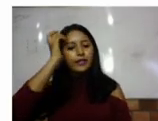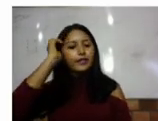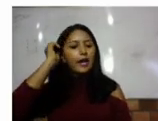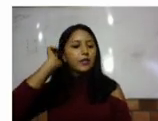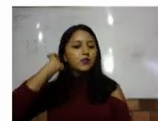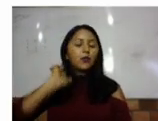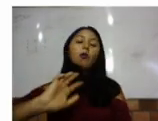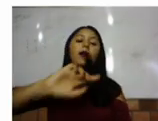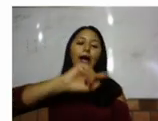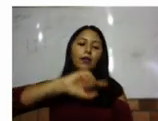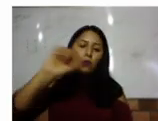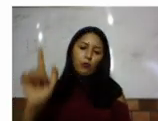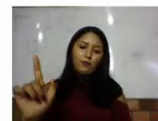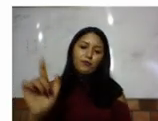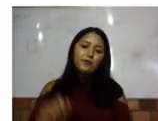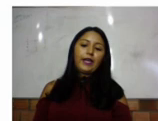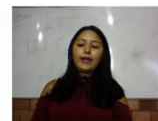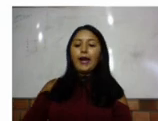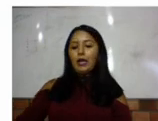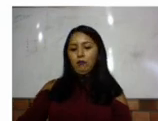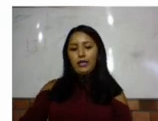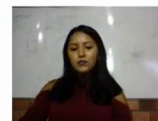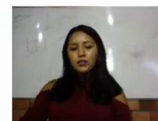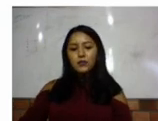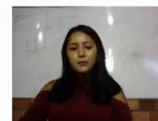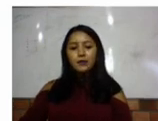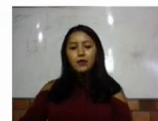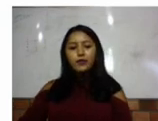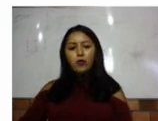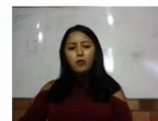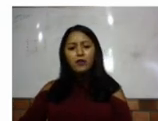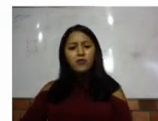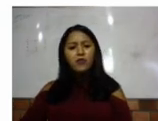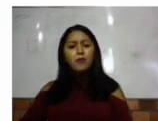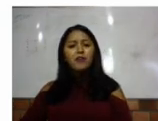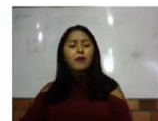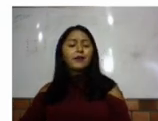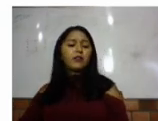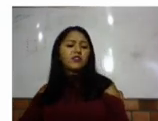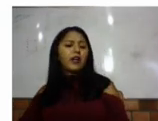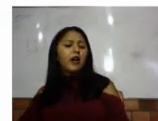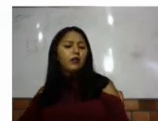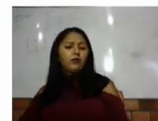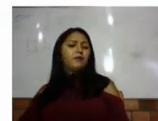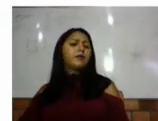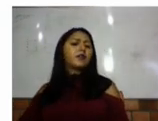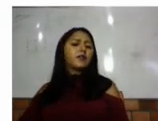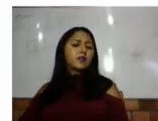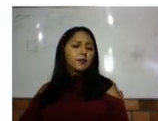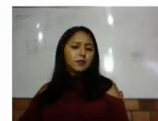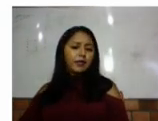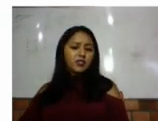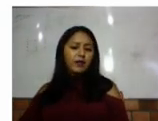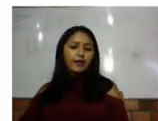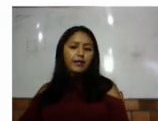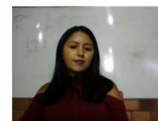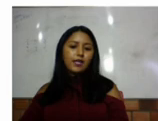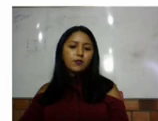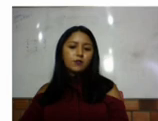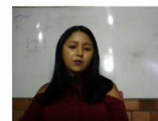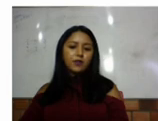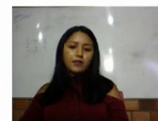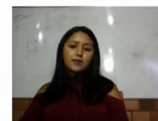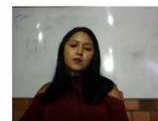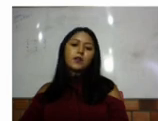eu tenho que gageo o galho que galo né gente então como é que eu vou formar o feminino de galo então simplesmente